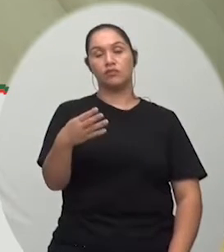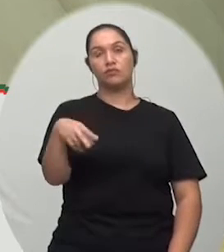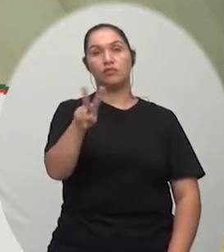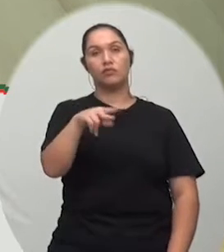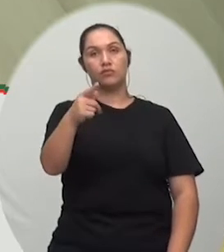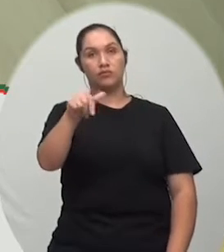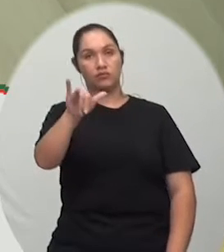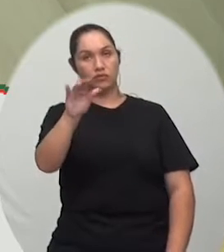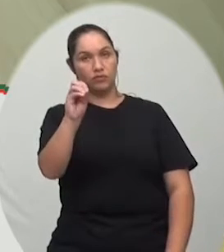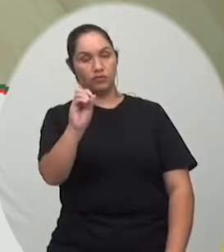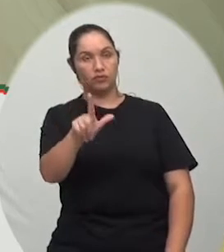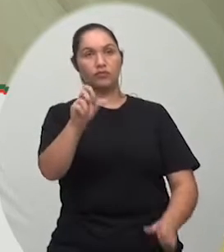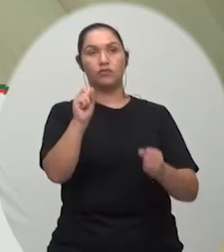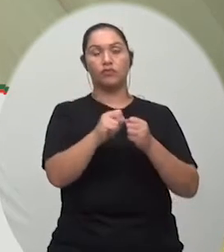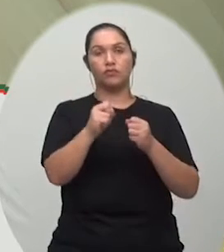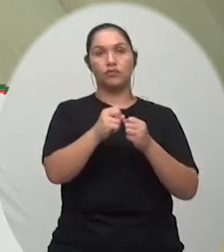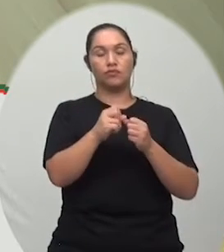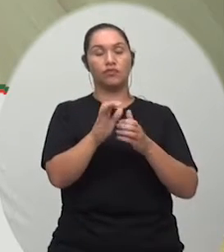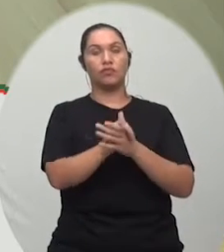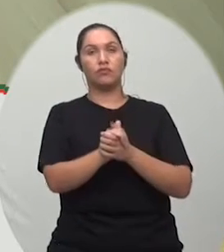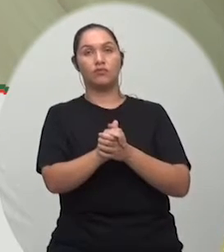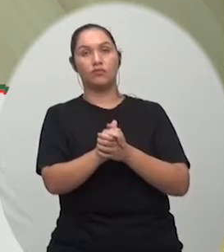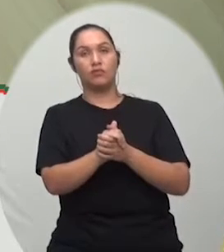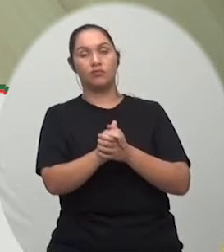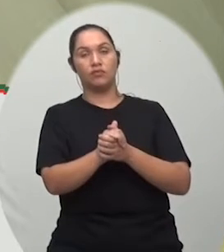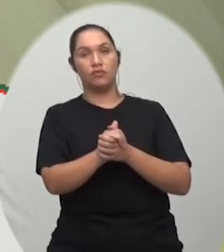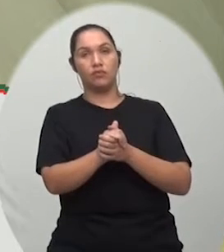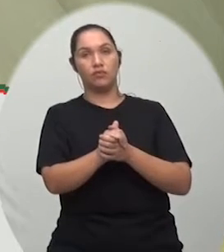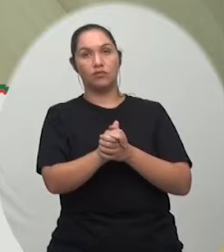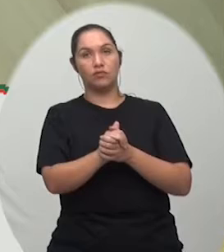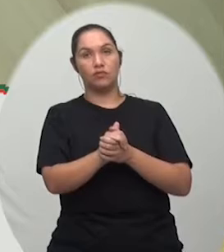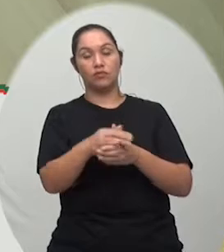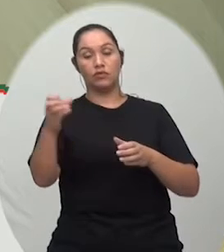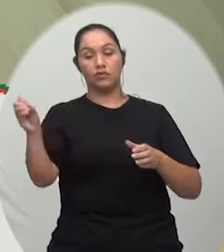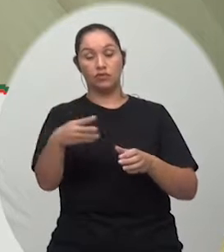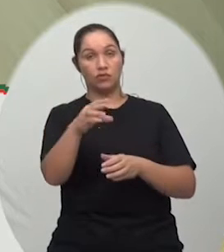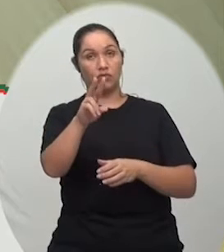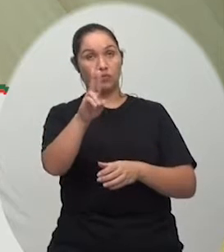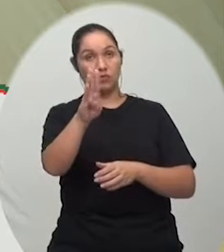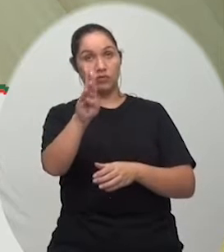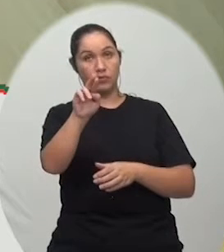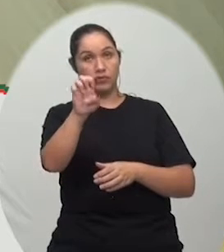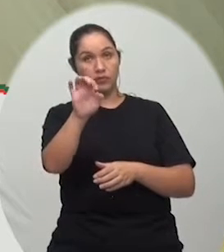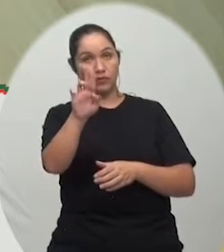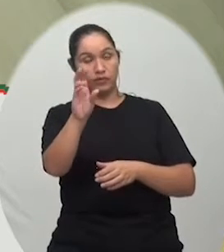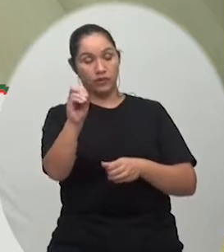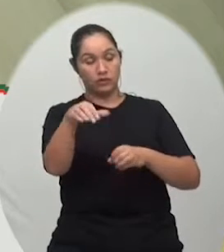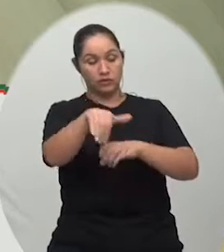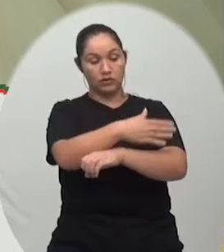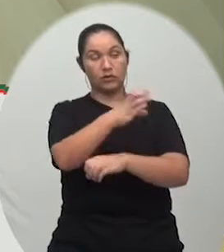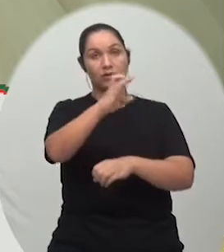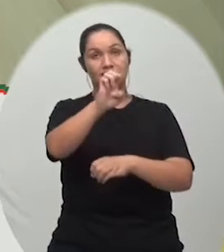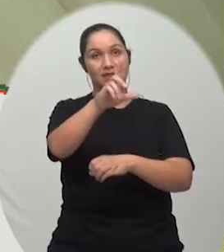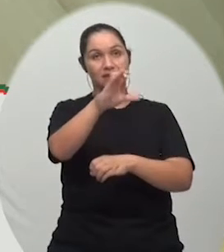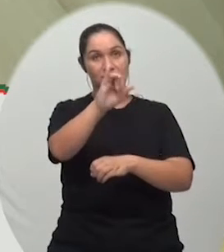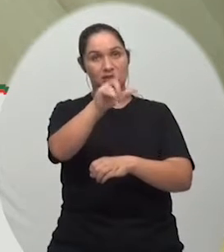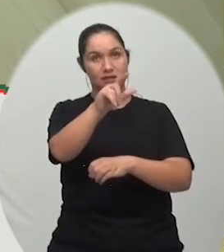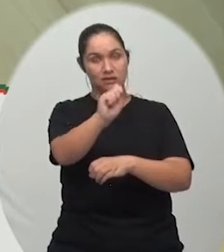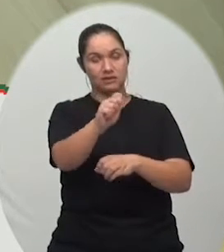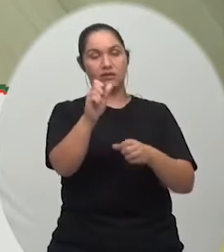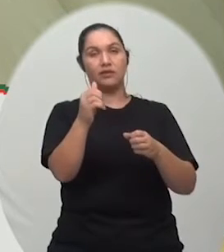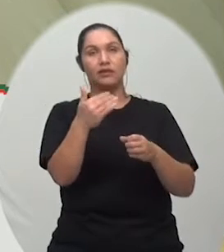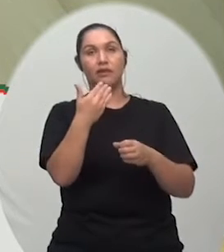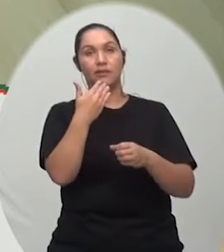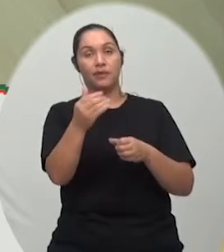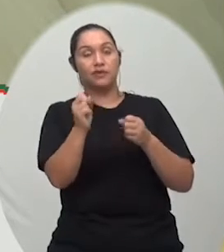Edson Nascimento Paiol, assunto: instalação de novas bocas de lobo na rua Cecília Meireles, bairro Progresso.